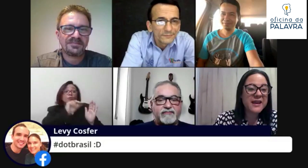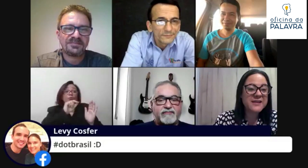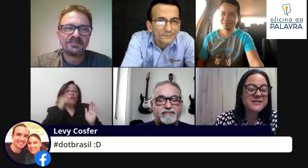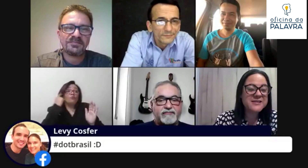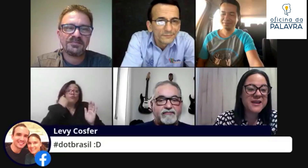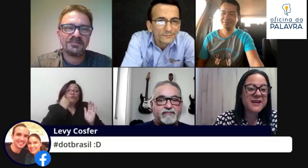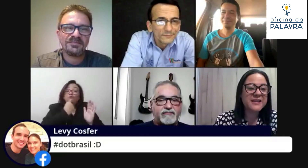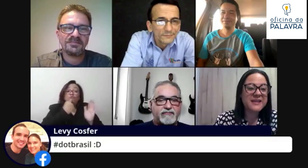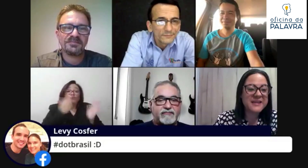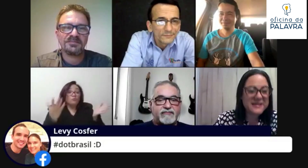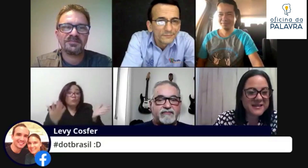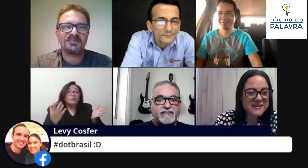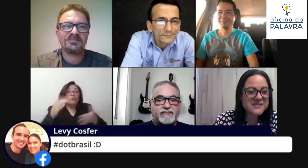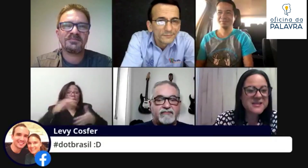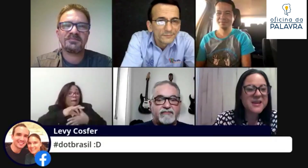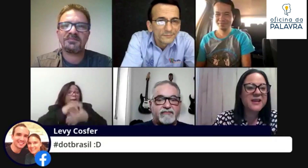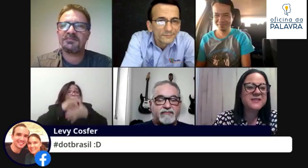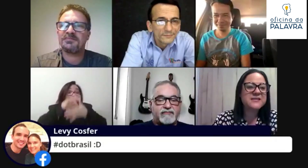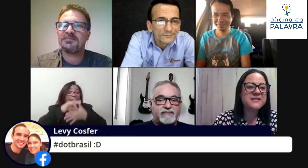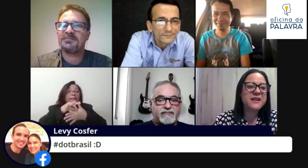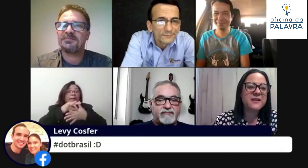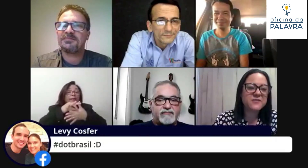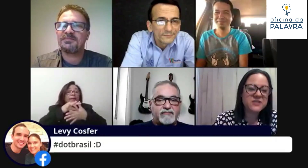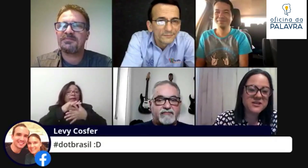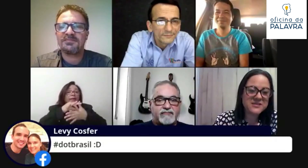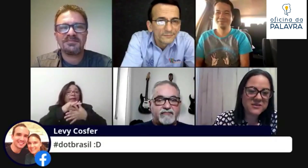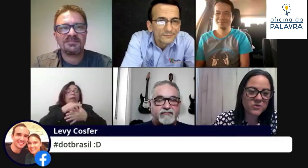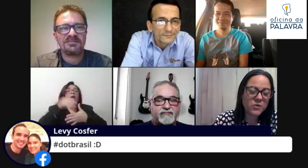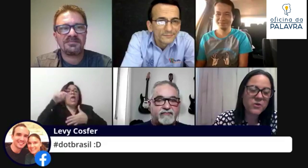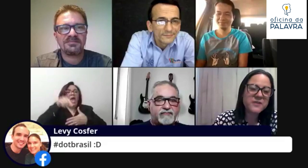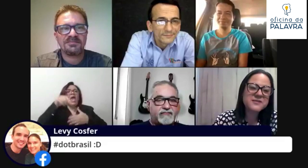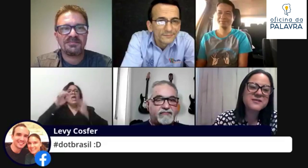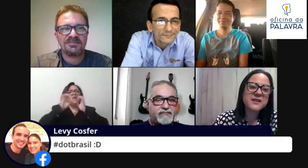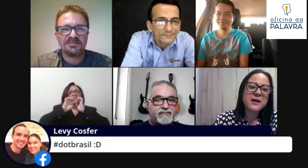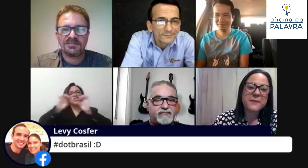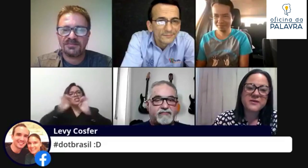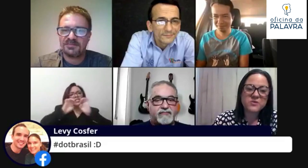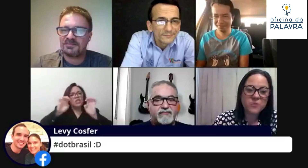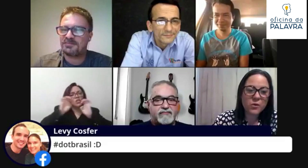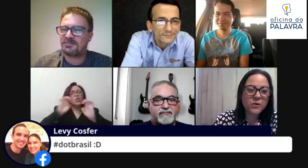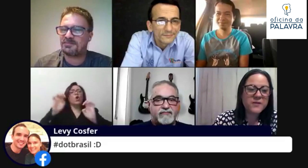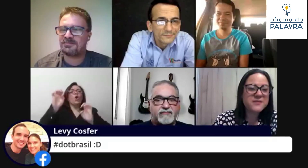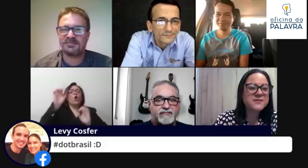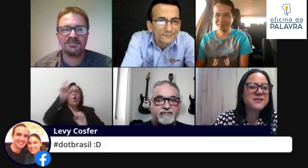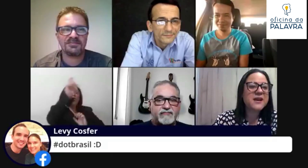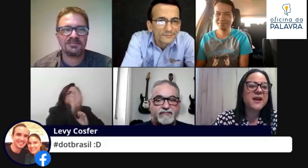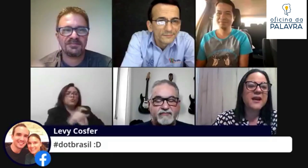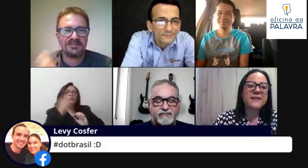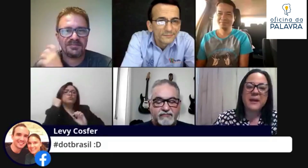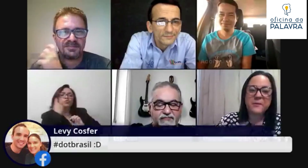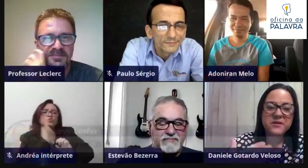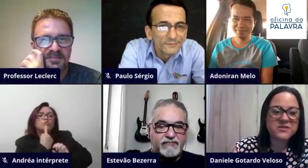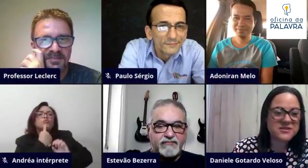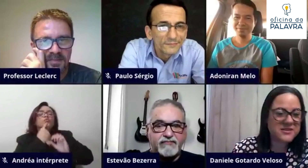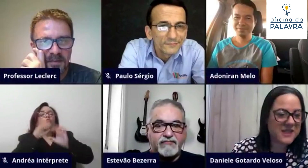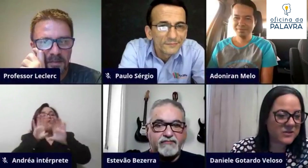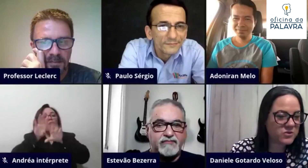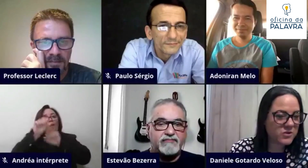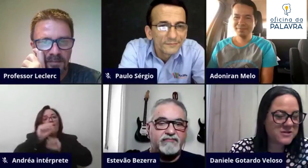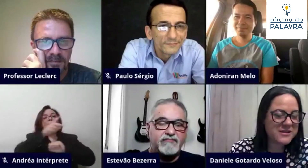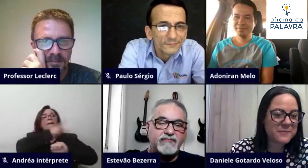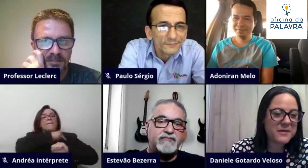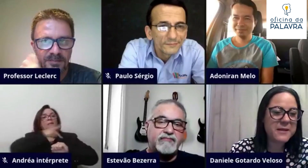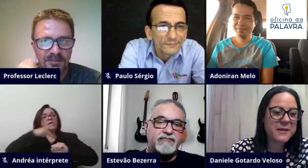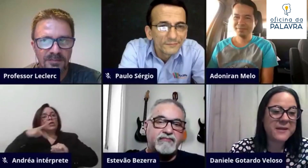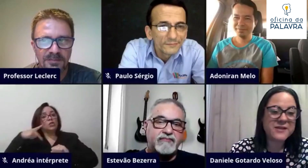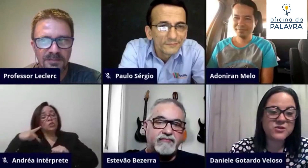surdos, eles serem líderes, eles serem evangelizadores, pastores, intérpretes e